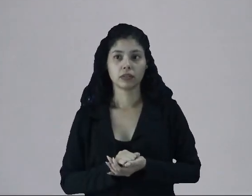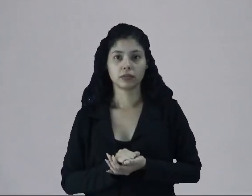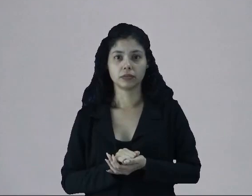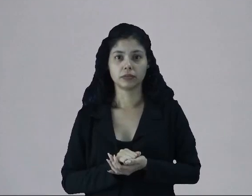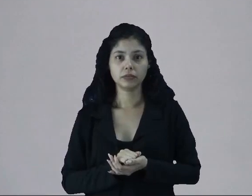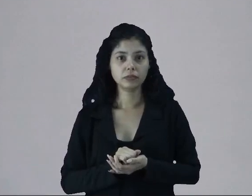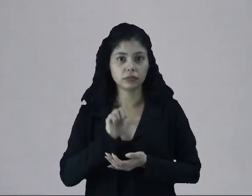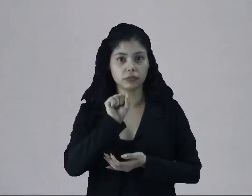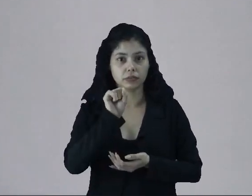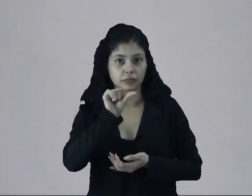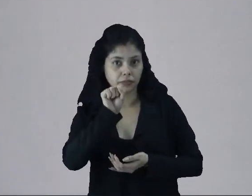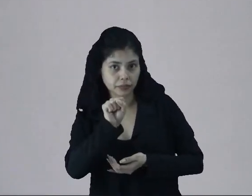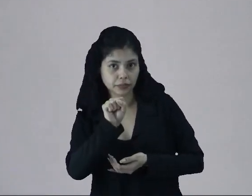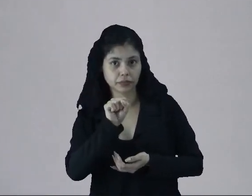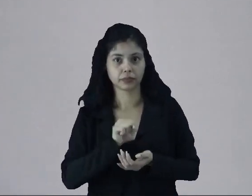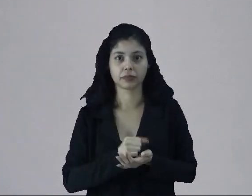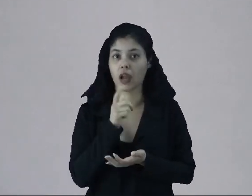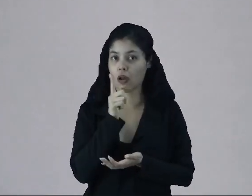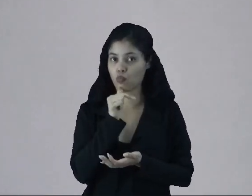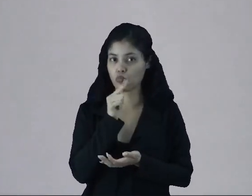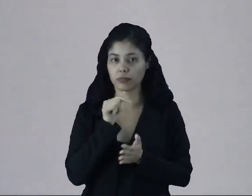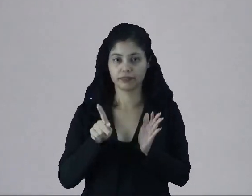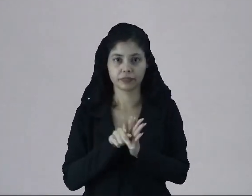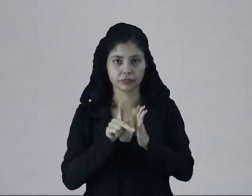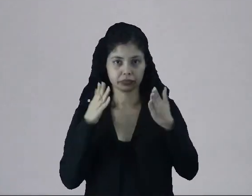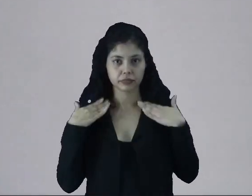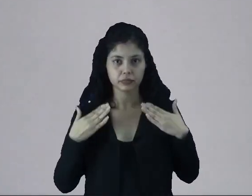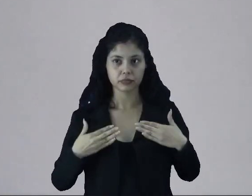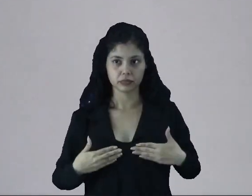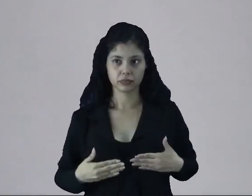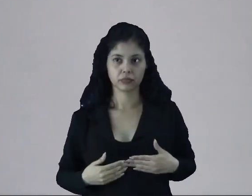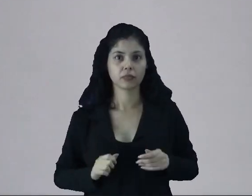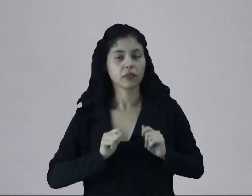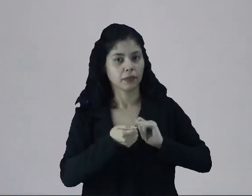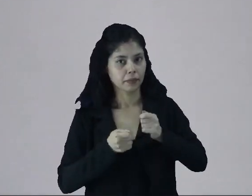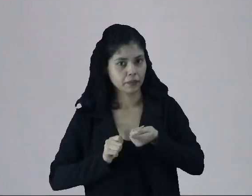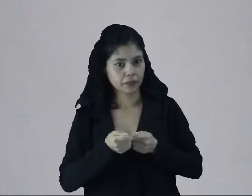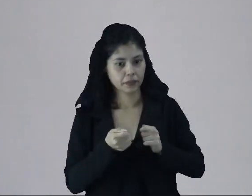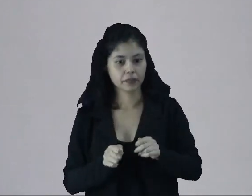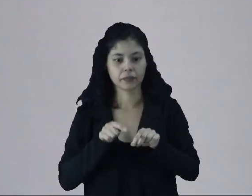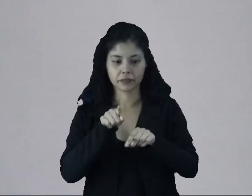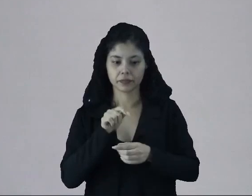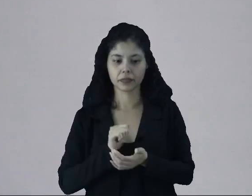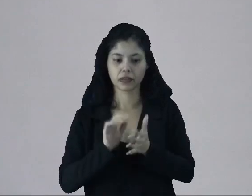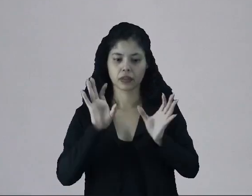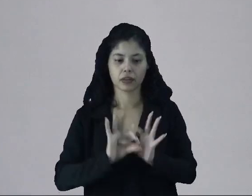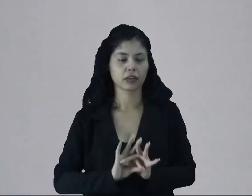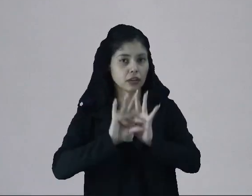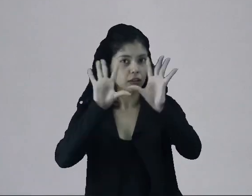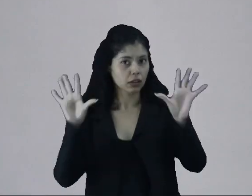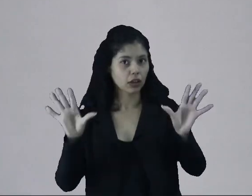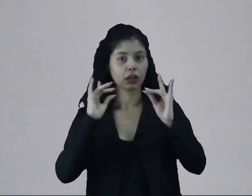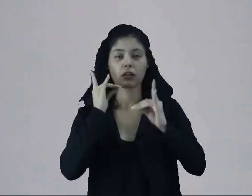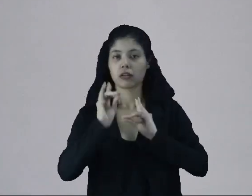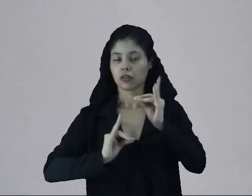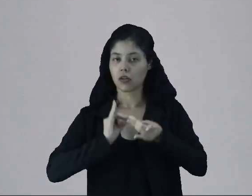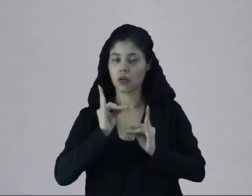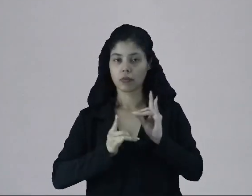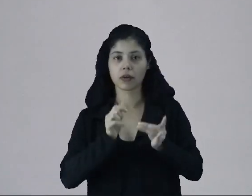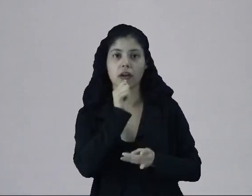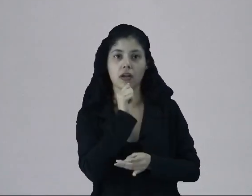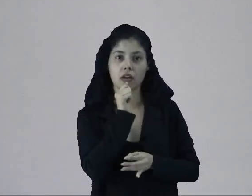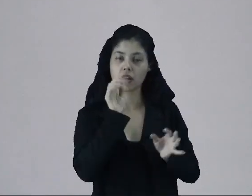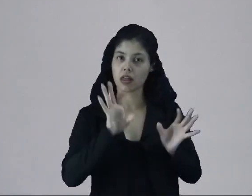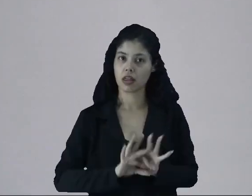de sais, de concentração de água no seu corpo, ele vai regular isso aí. Quando você libera mais hormônio antidiurético, você